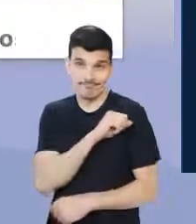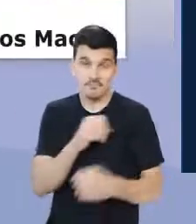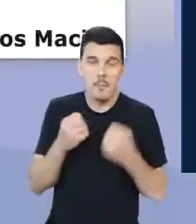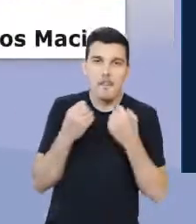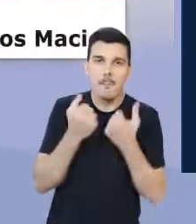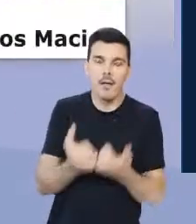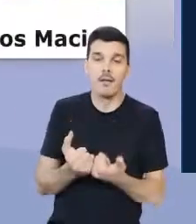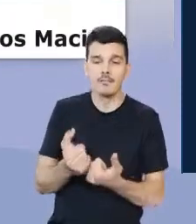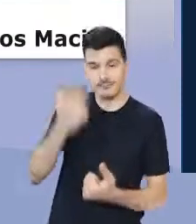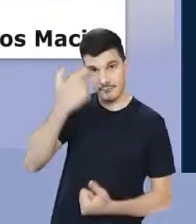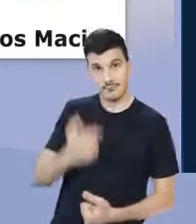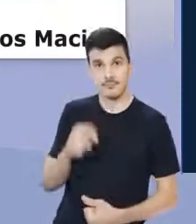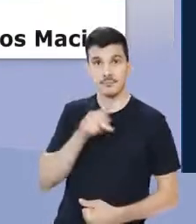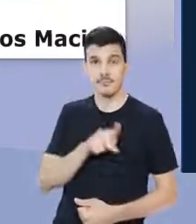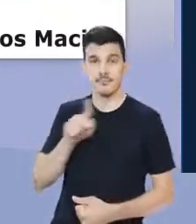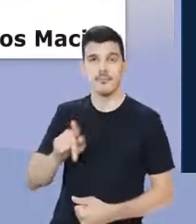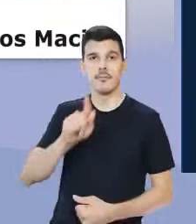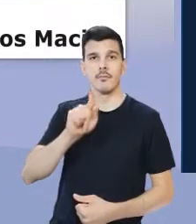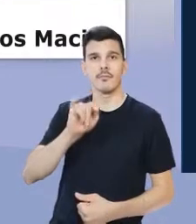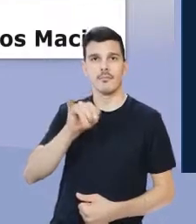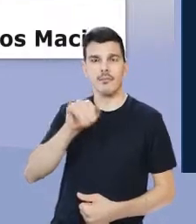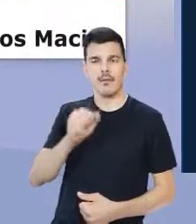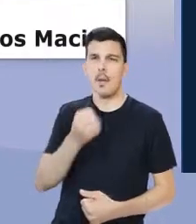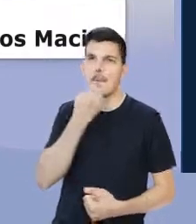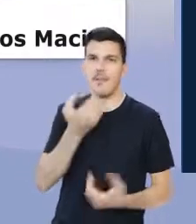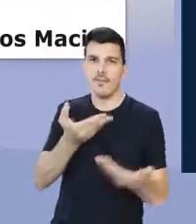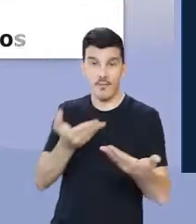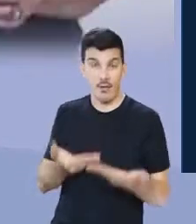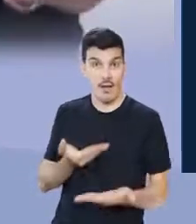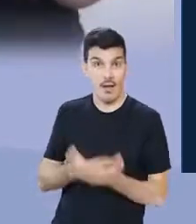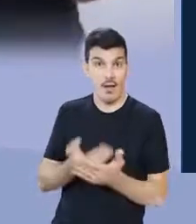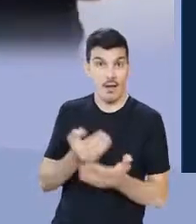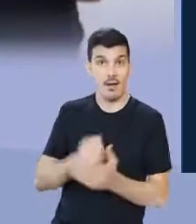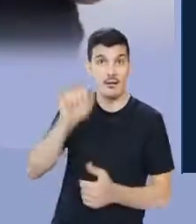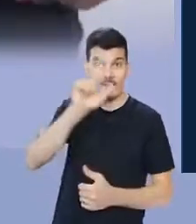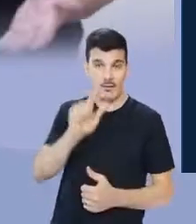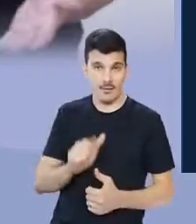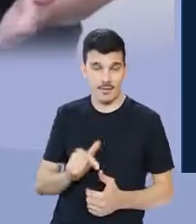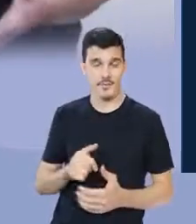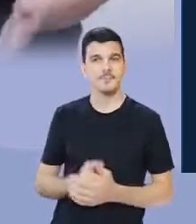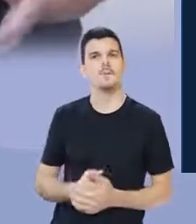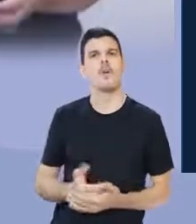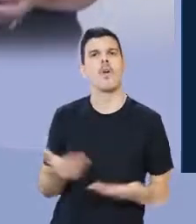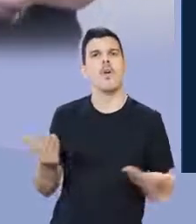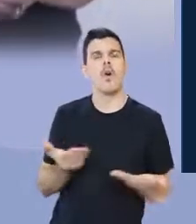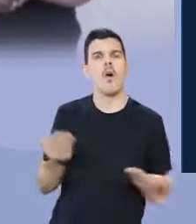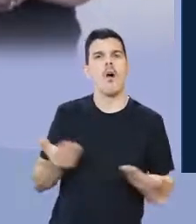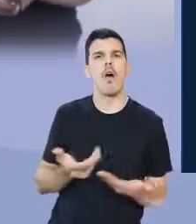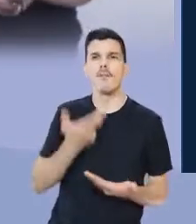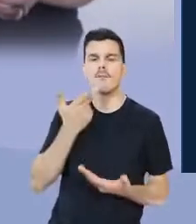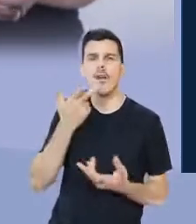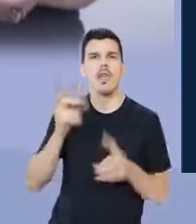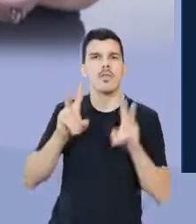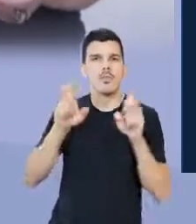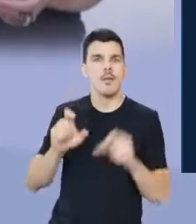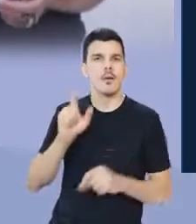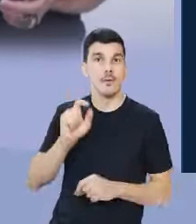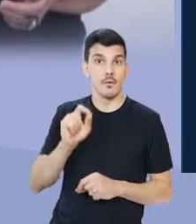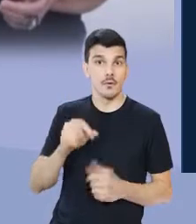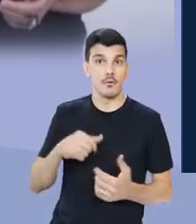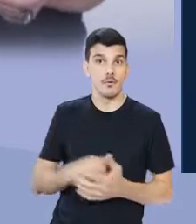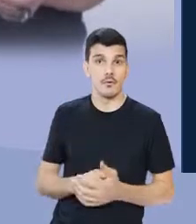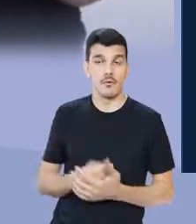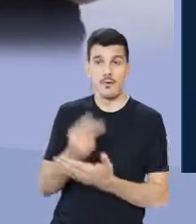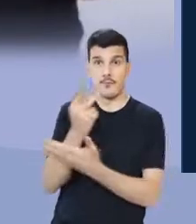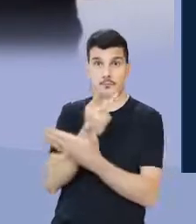Olá, pessoal! Professora Gina, sejam bem-vindos à aula de literatura. Hoje